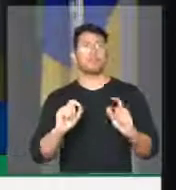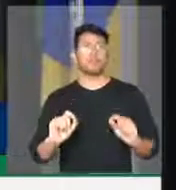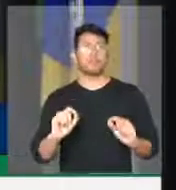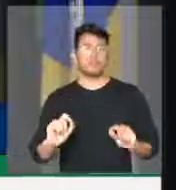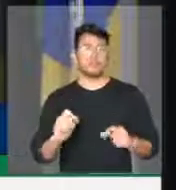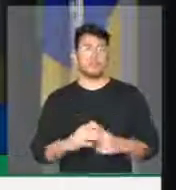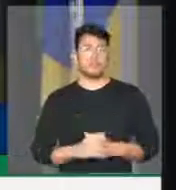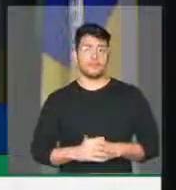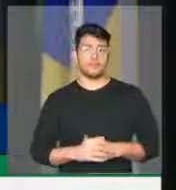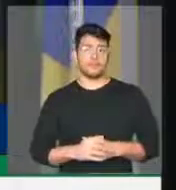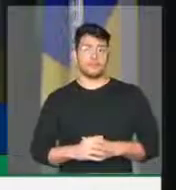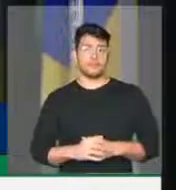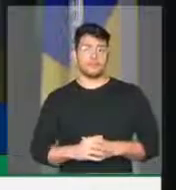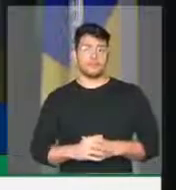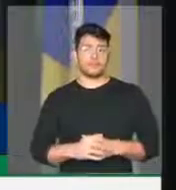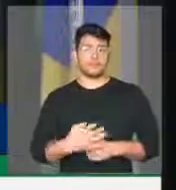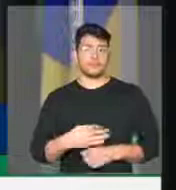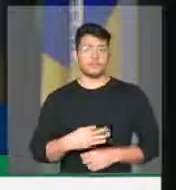com